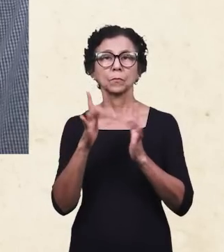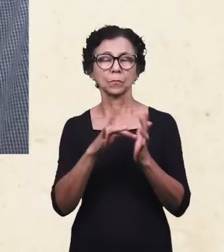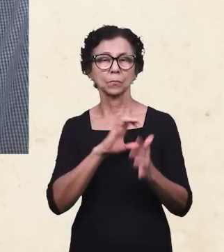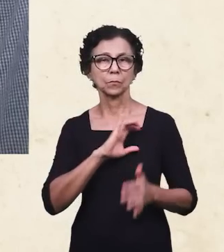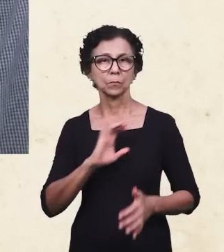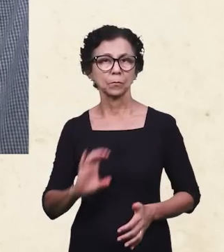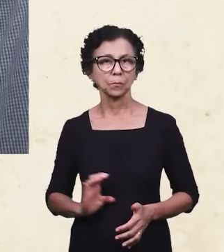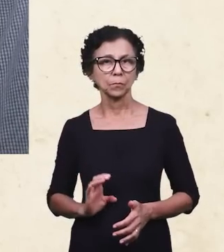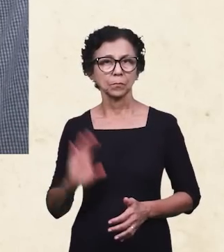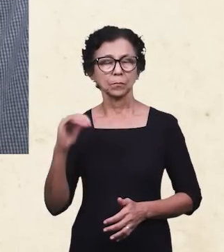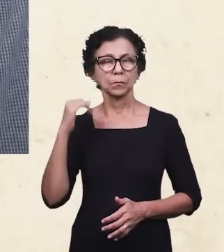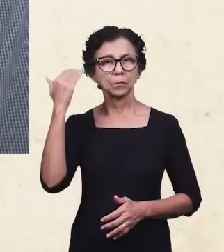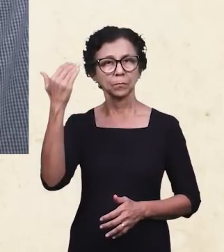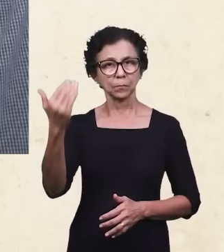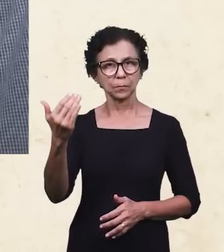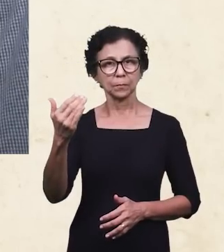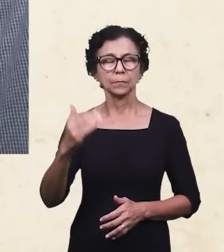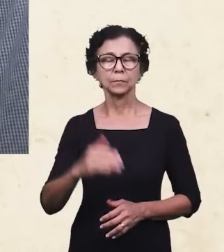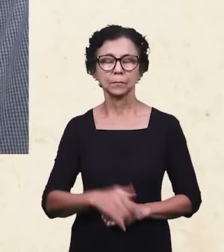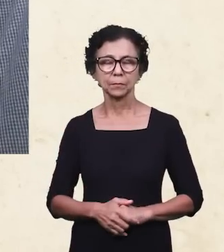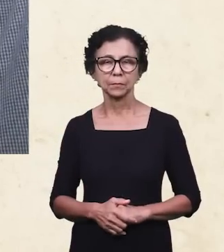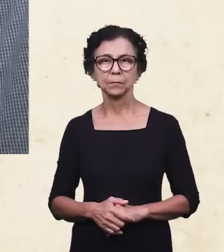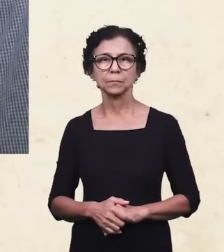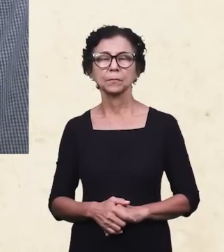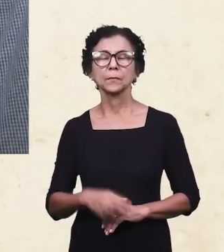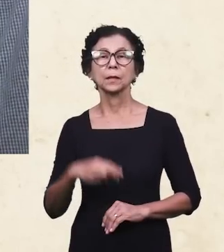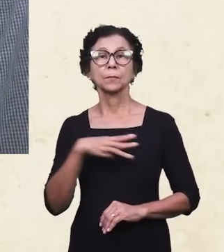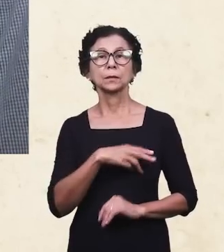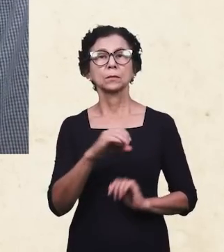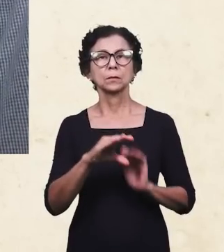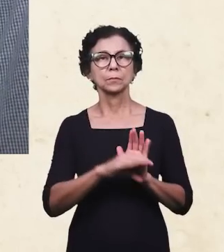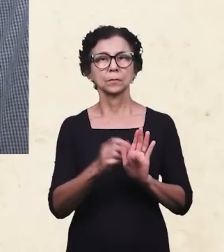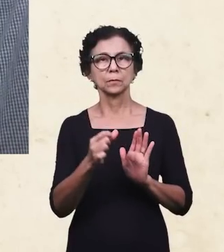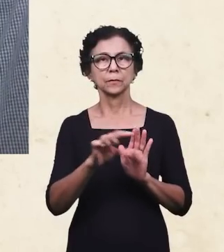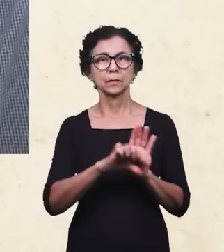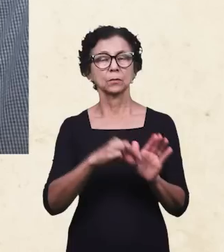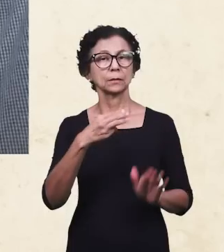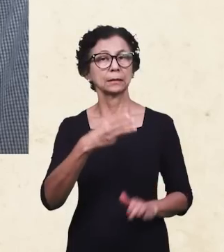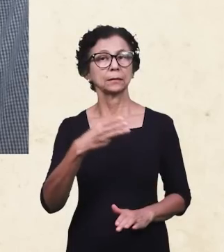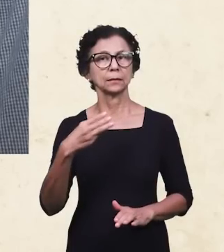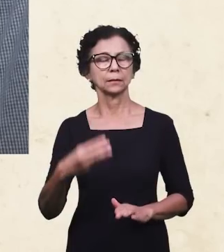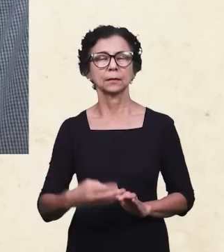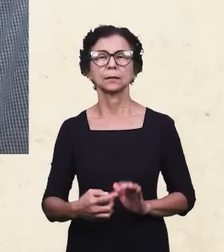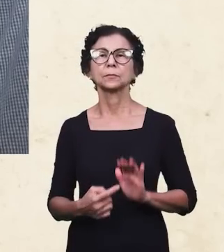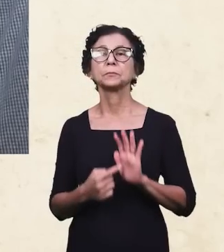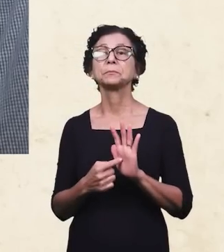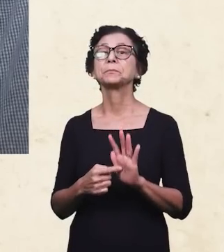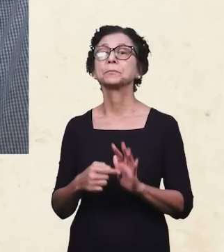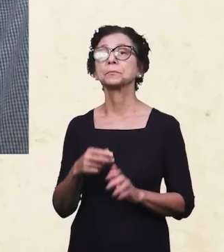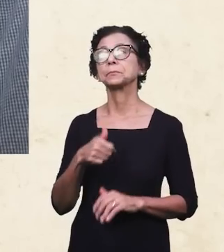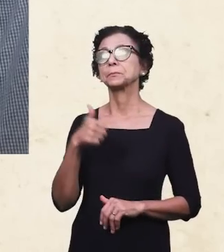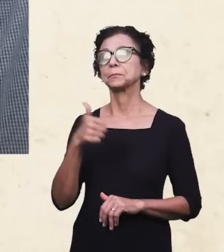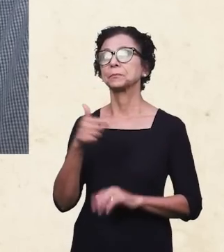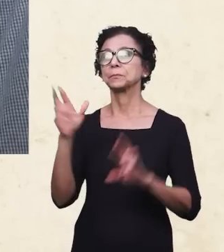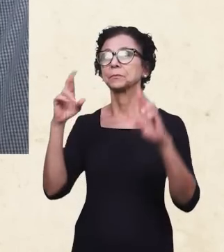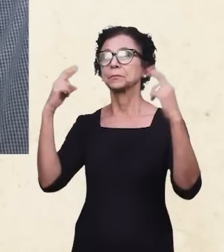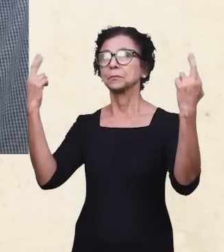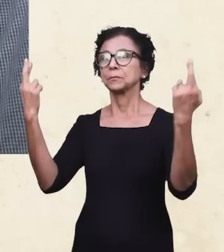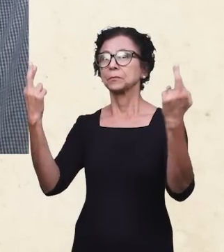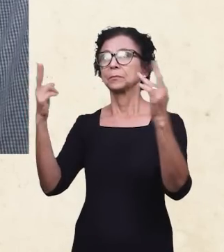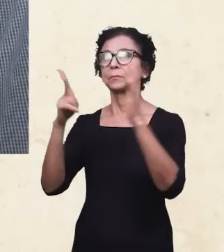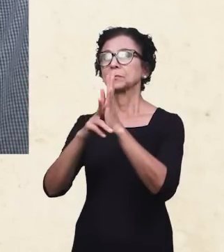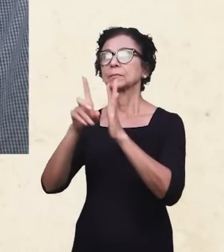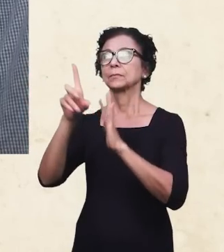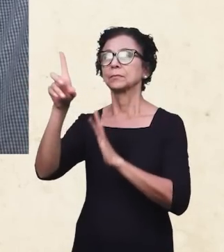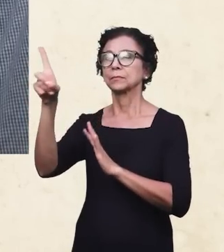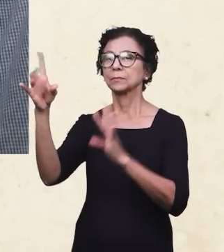em Mateus capítulo 6, versículo 33, diz que buscai primeiro o reino de Deus